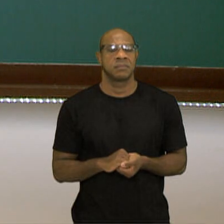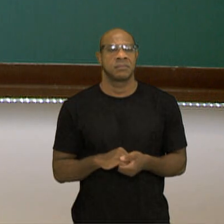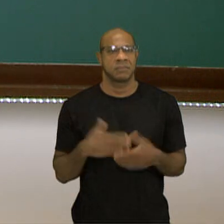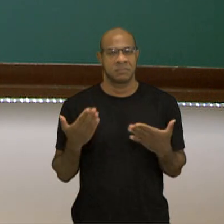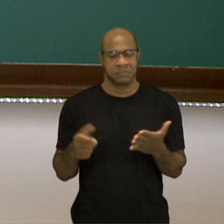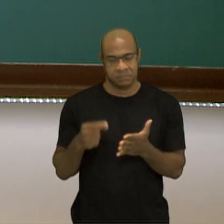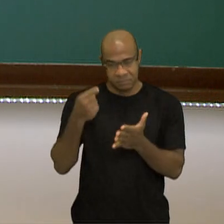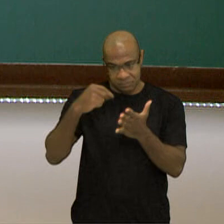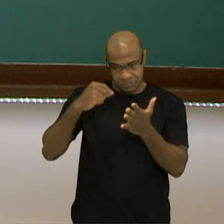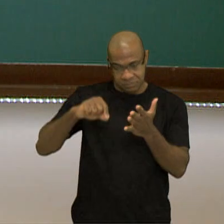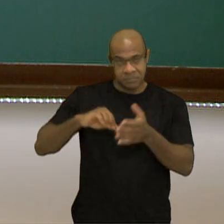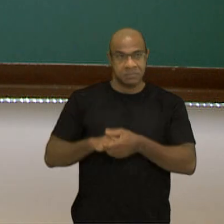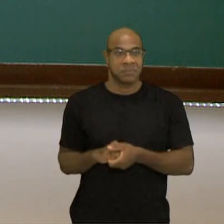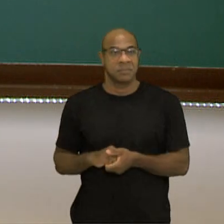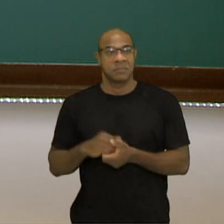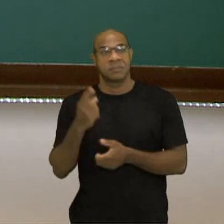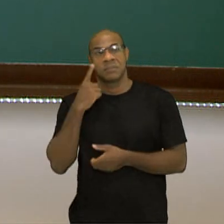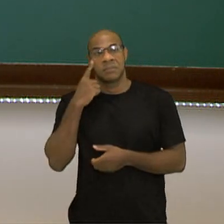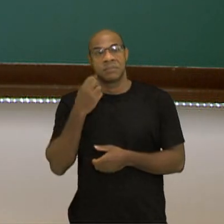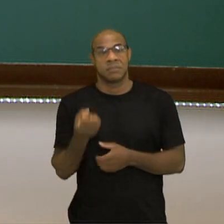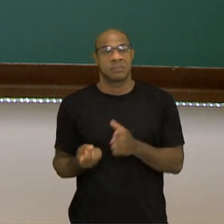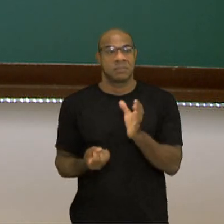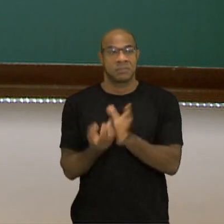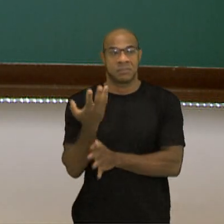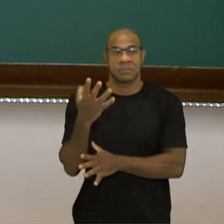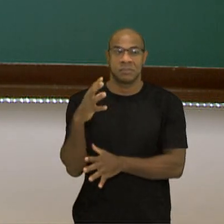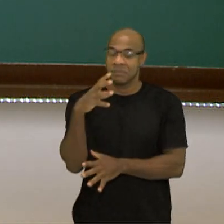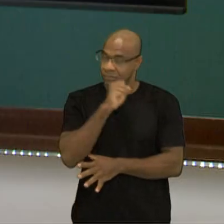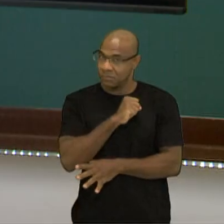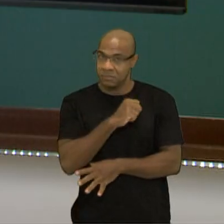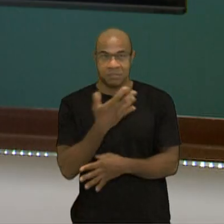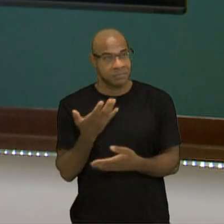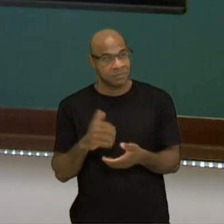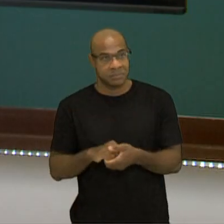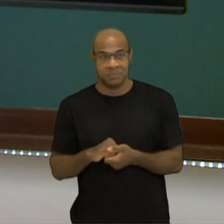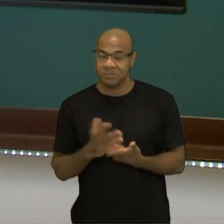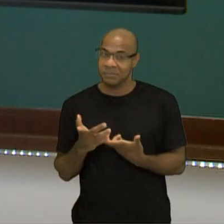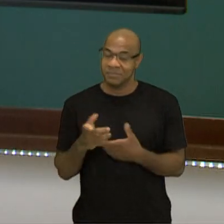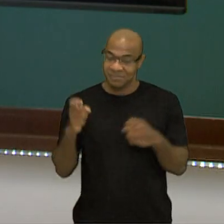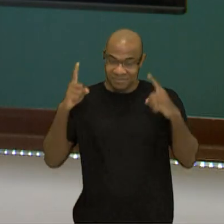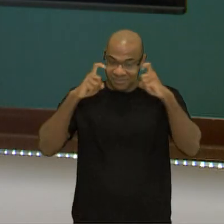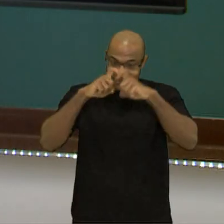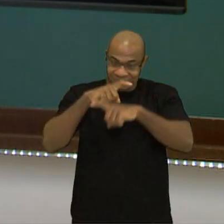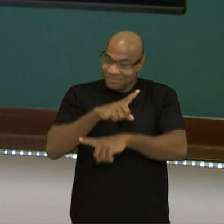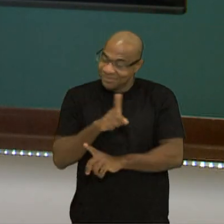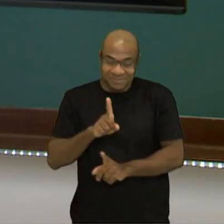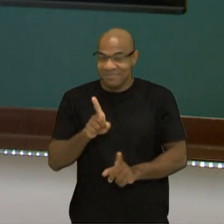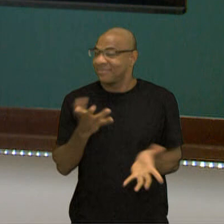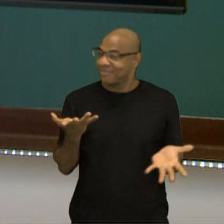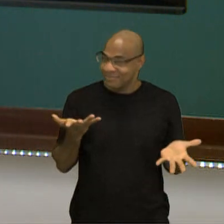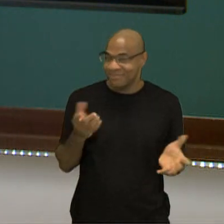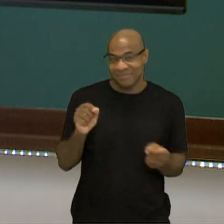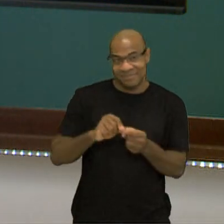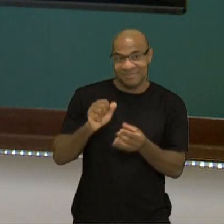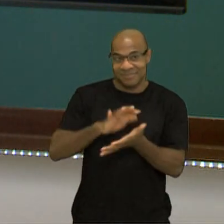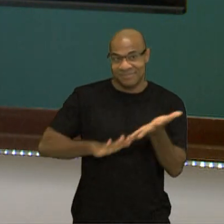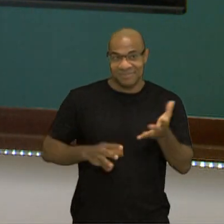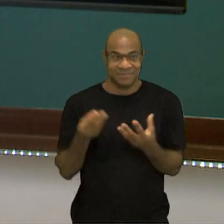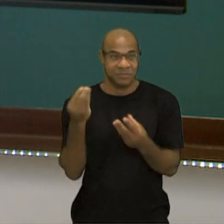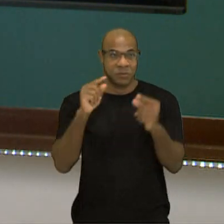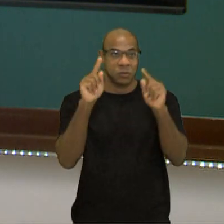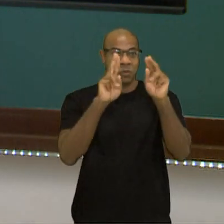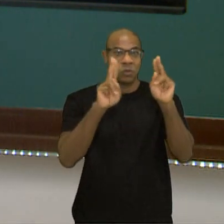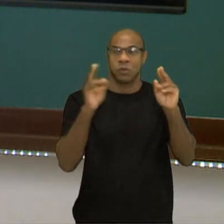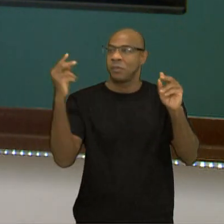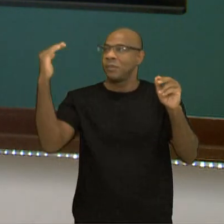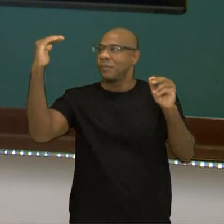Vamos corrigir, gente? Olha só, vai aparecer aqui rapidinho. Eu presumo que ninguém teve dificuldade para fazer, né? É bem simples. Então nós temos aqui,